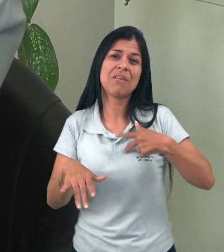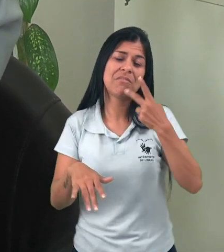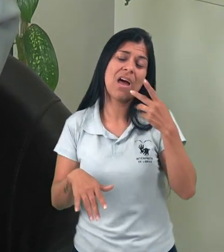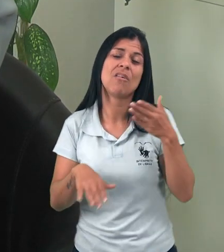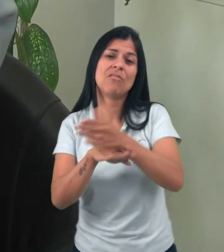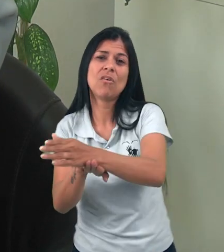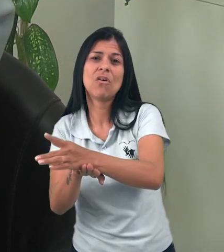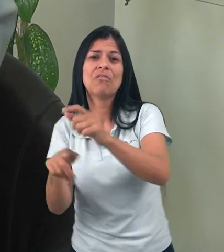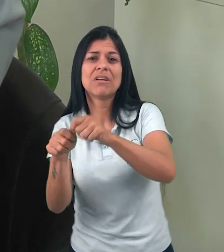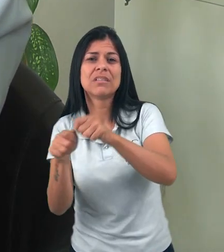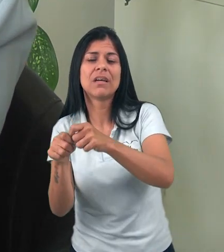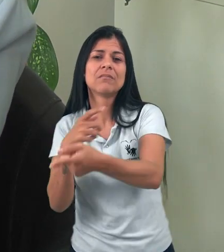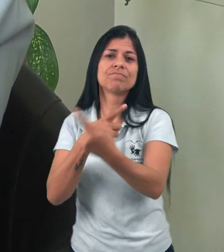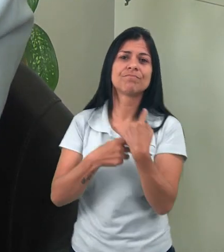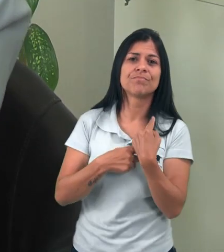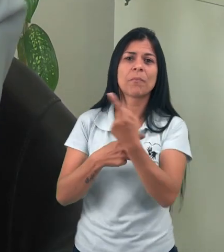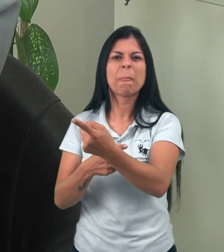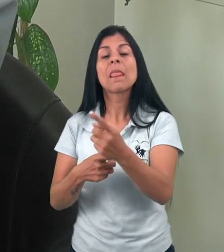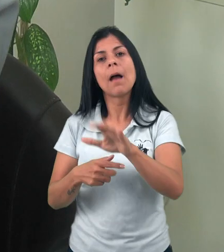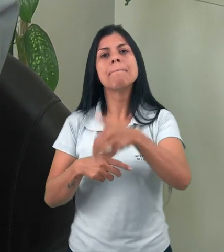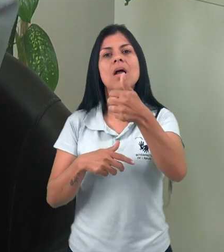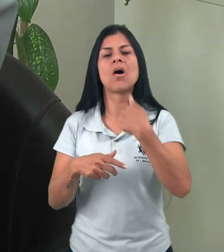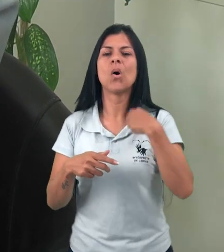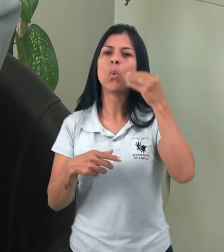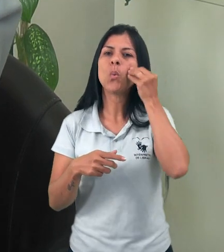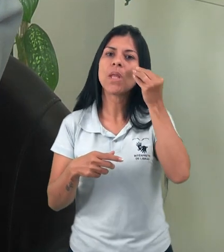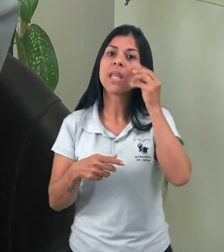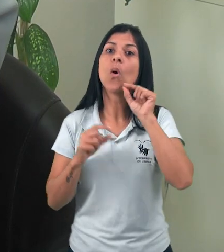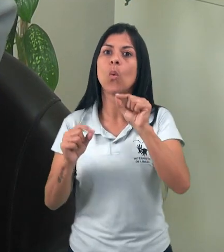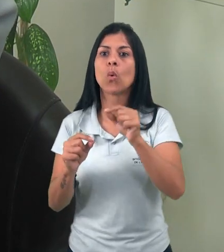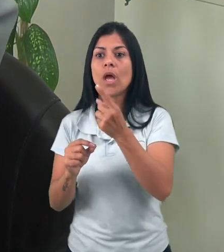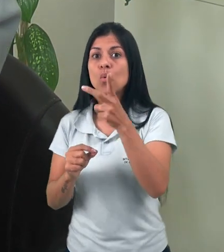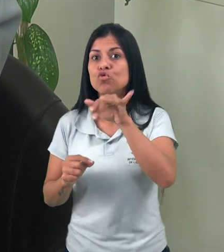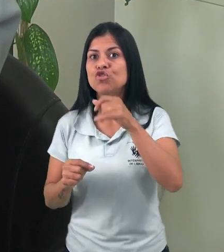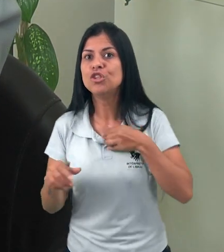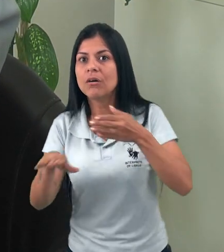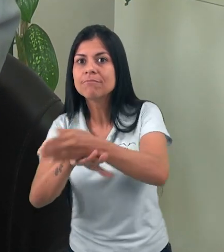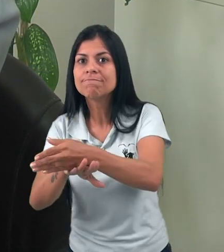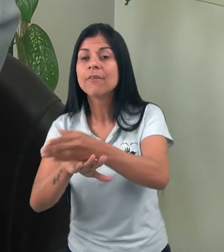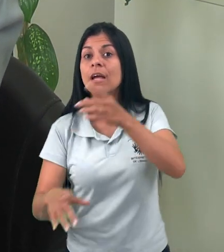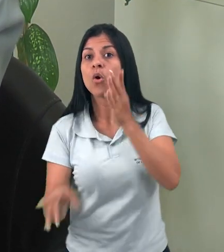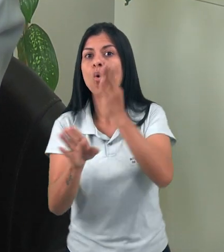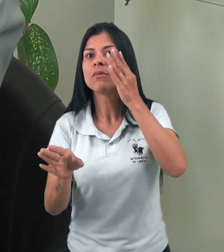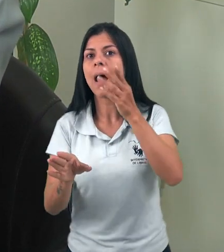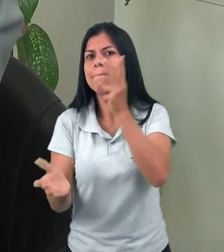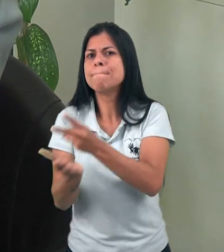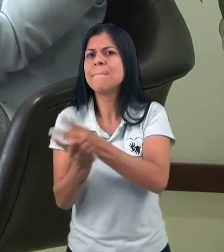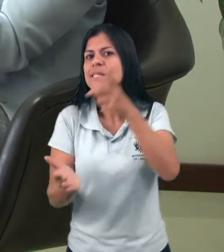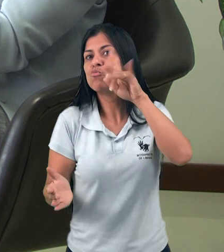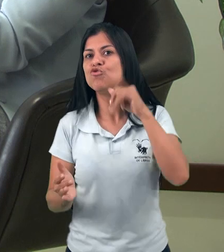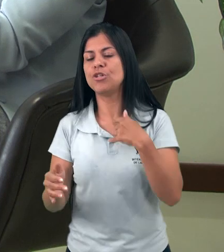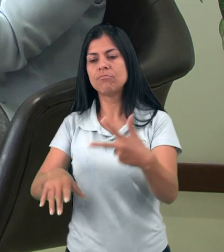Então ele sabe que se ele for no PAD, ele vai ser atendido e operado no mesmo dia. Então ele fica esperando o município onde a gente vai para ele ir resolver o